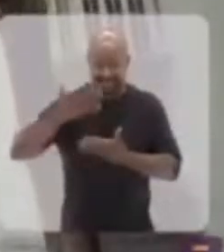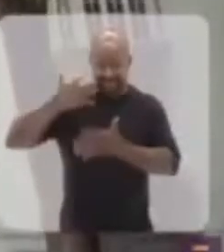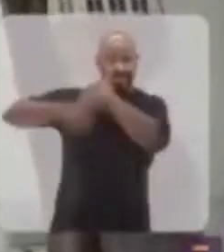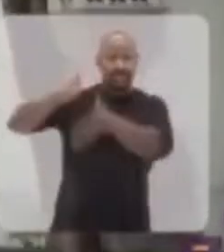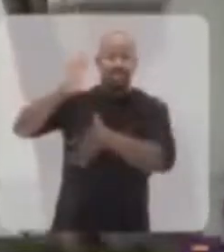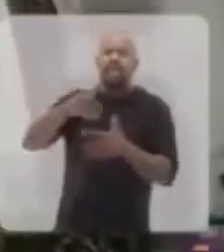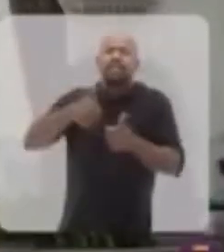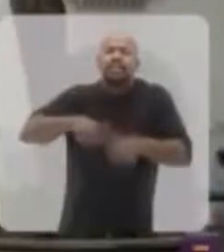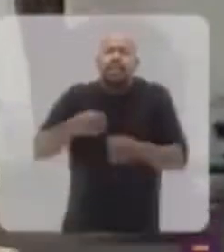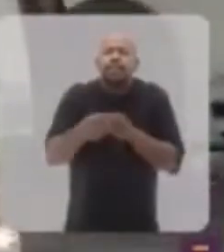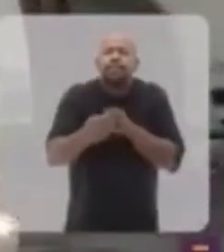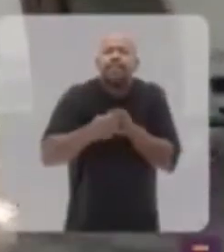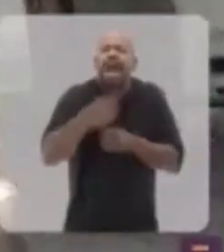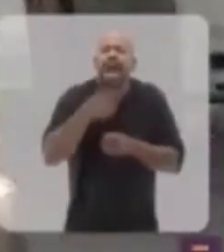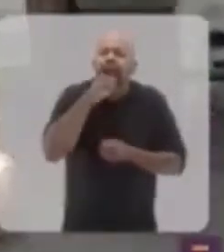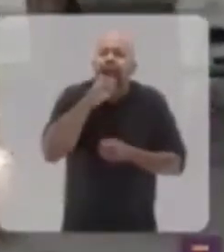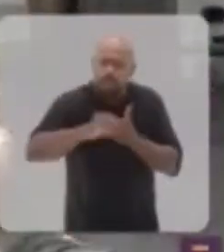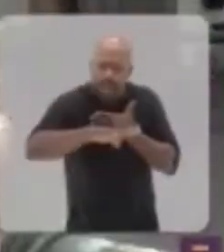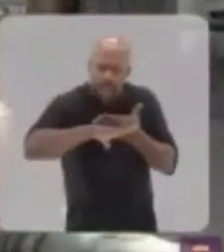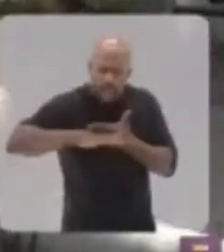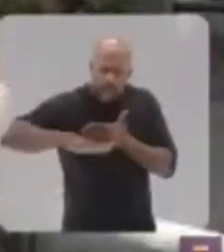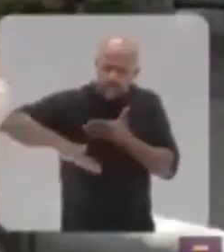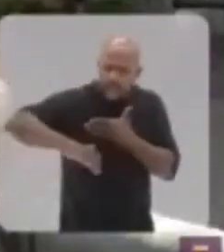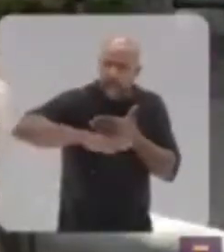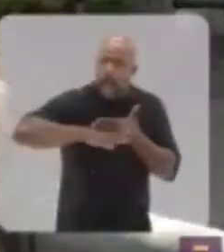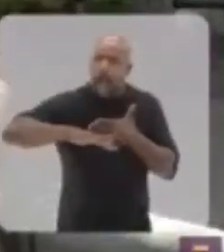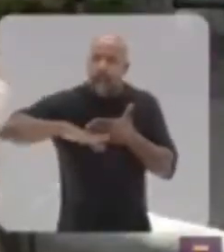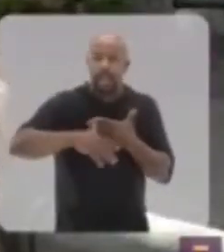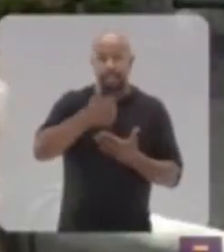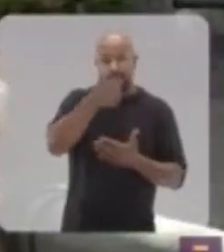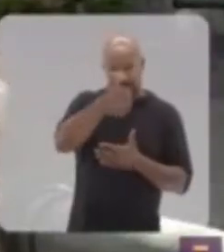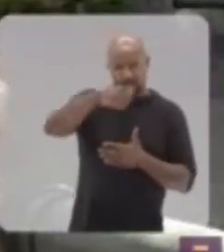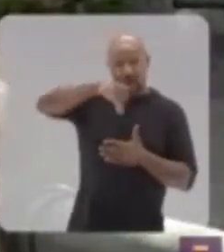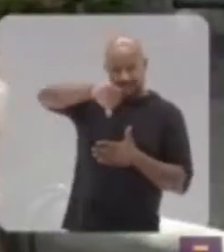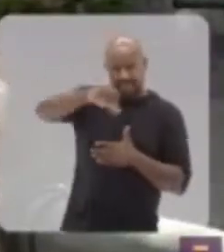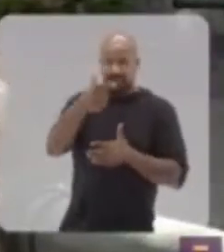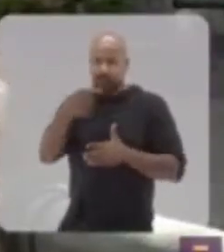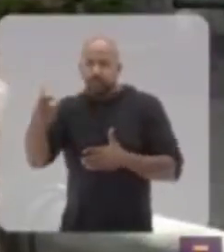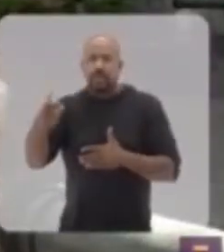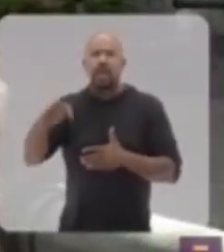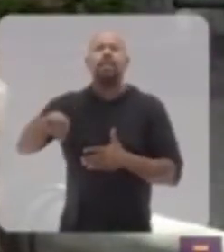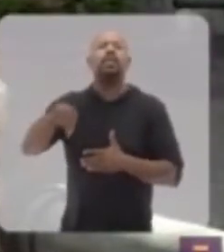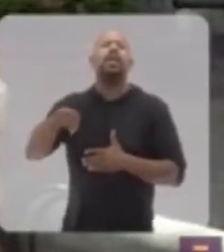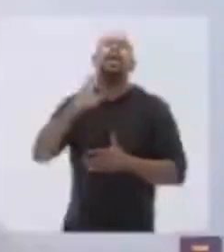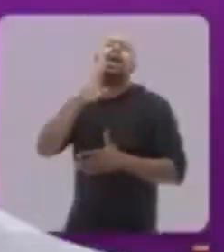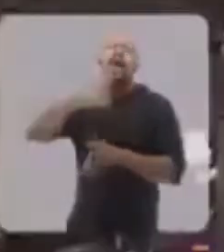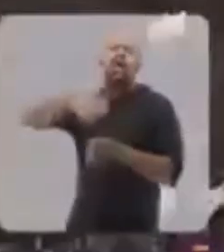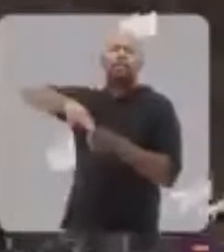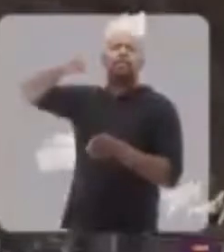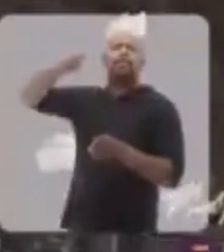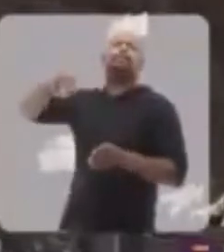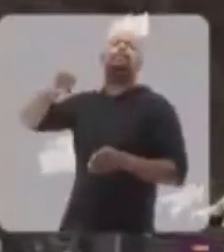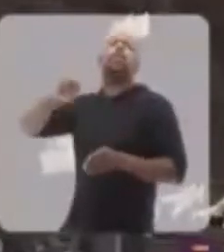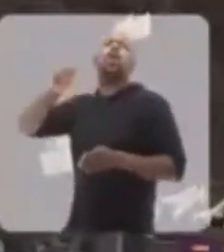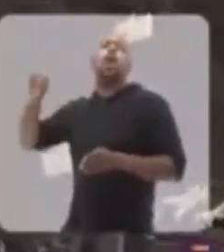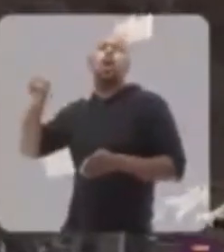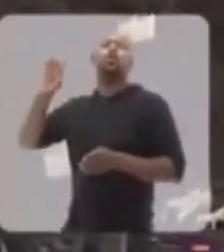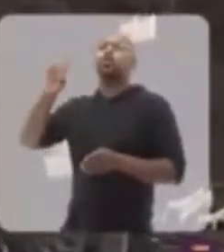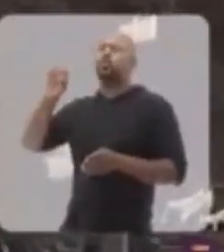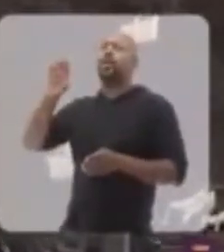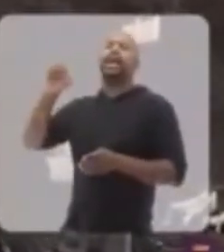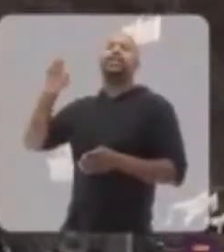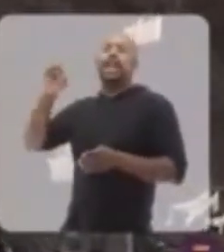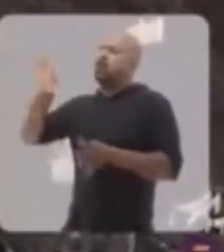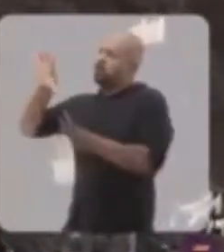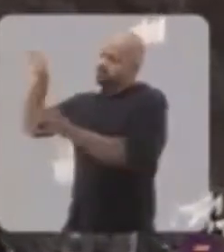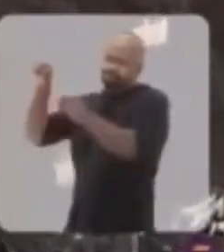esteve à beira-mar. Em 1922, as praias do entorno foram aterradas com a terra e as pedras do antigo